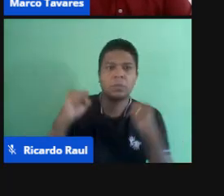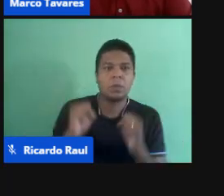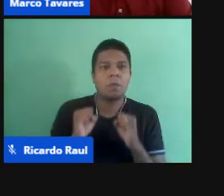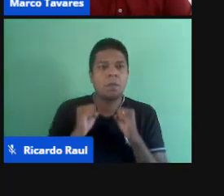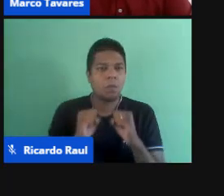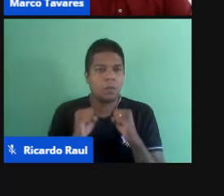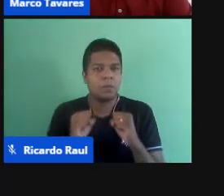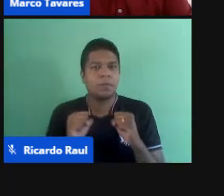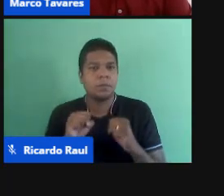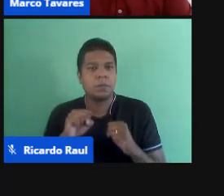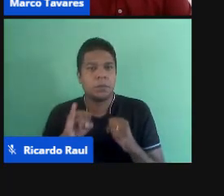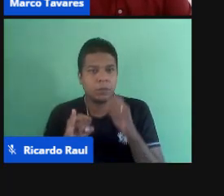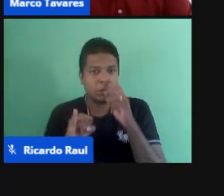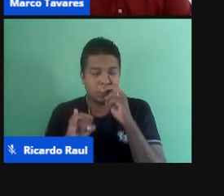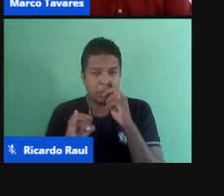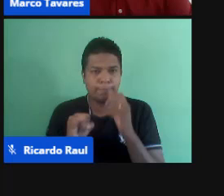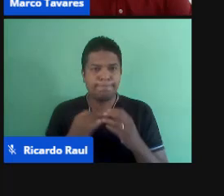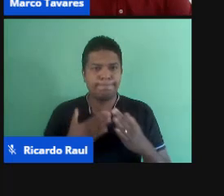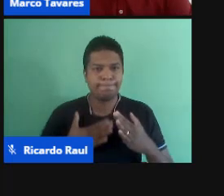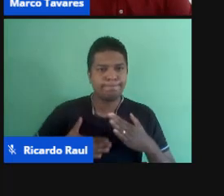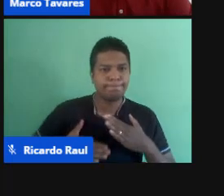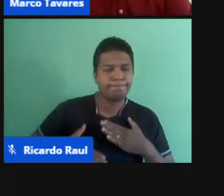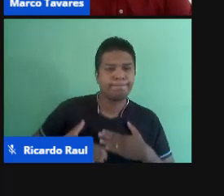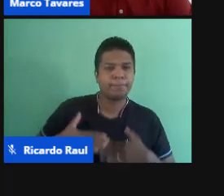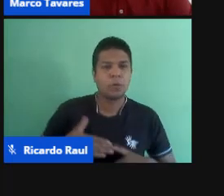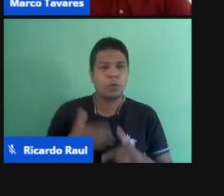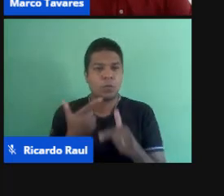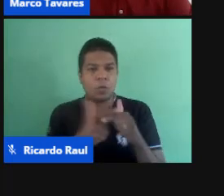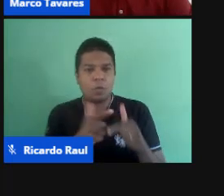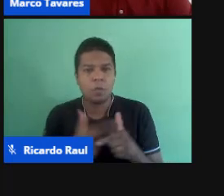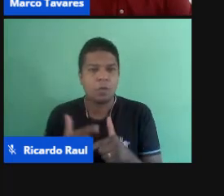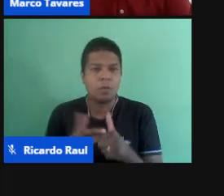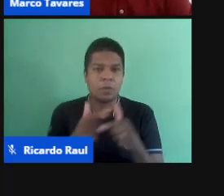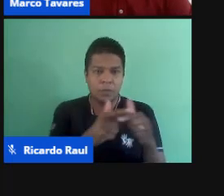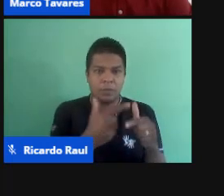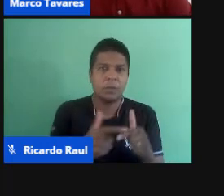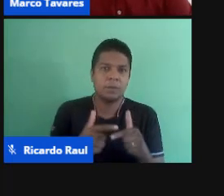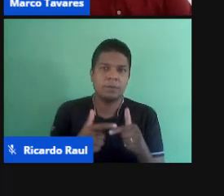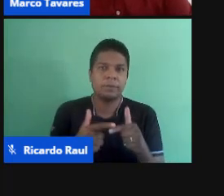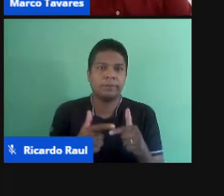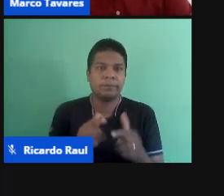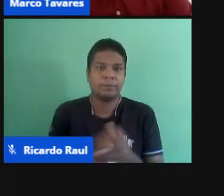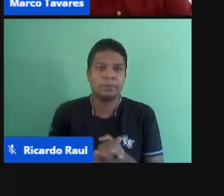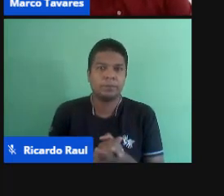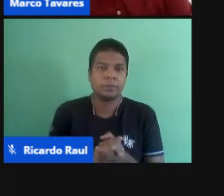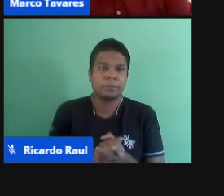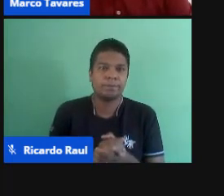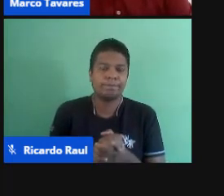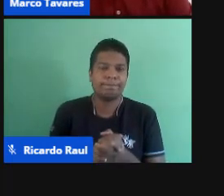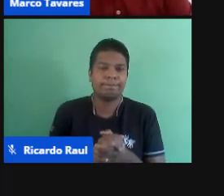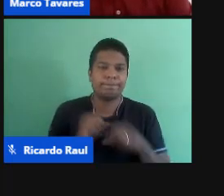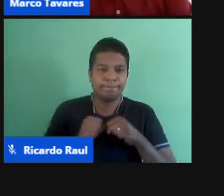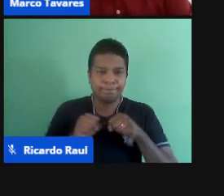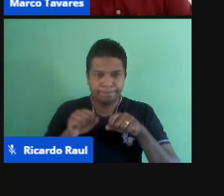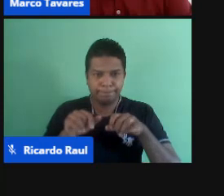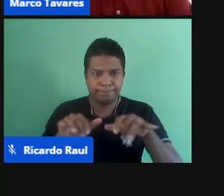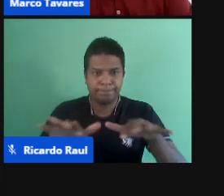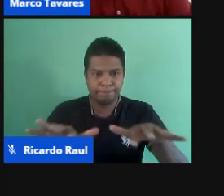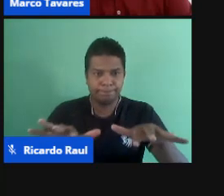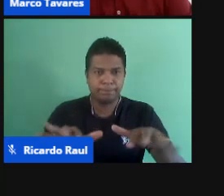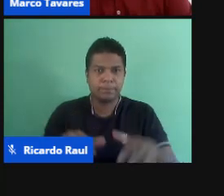canal de amenizar os problemas que vão advir aí dessa pandemia, né?